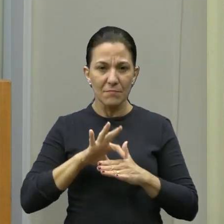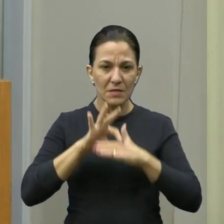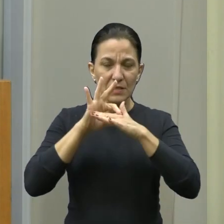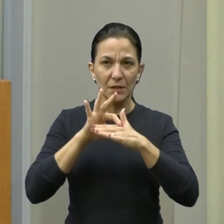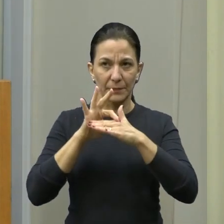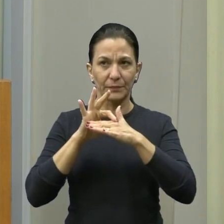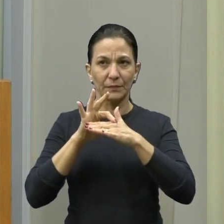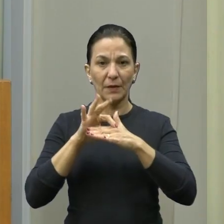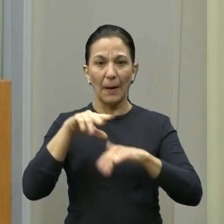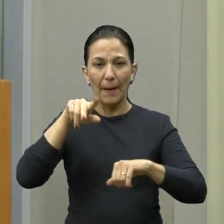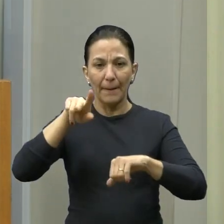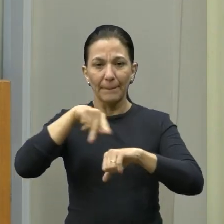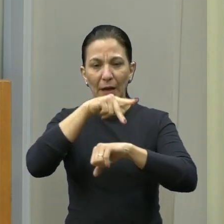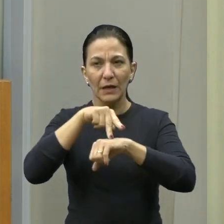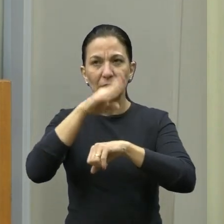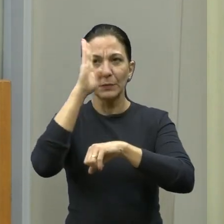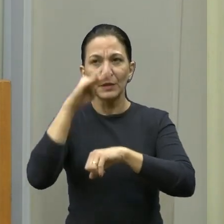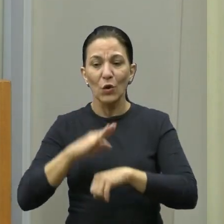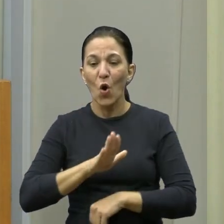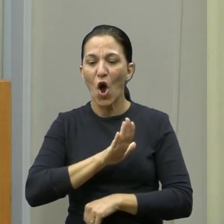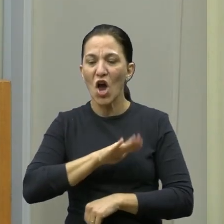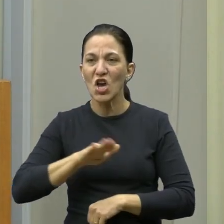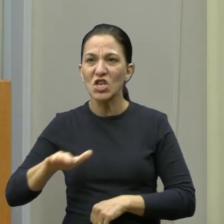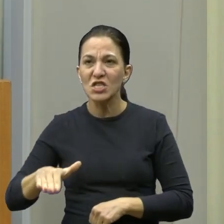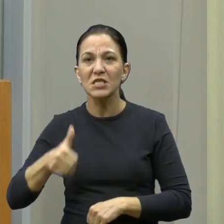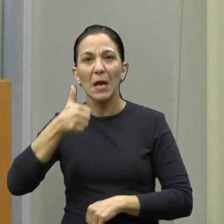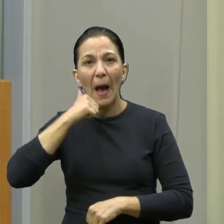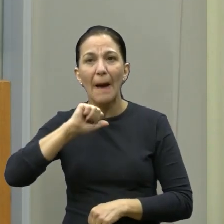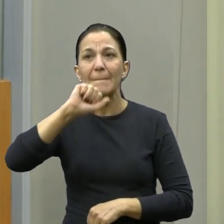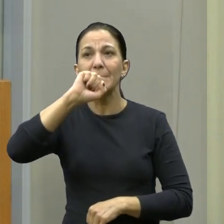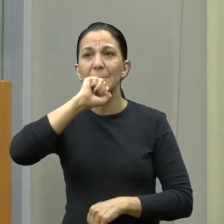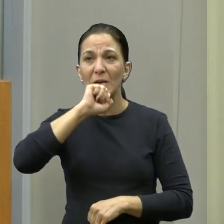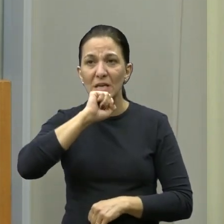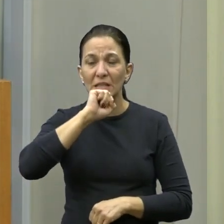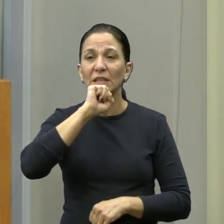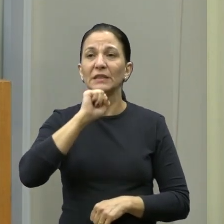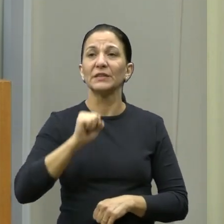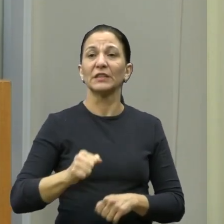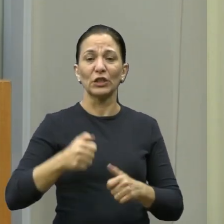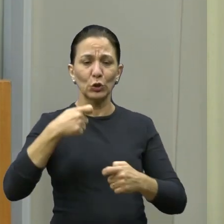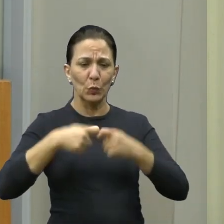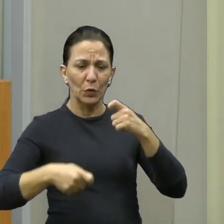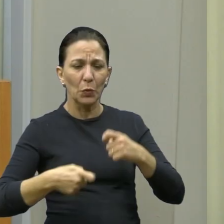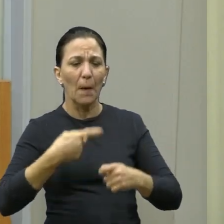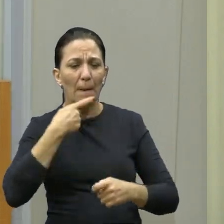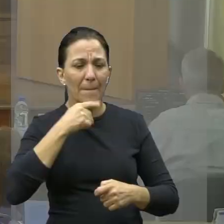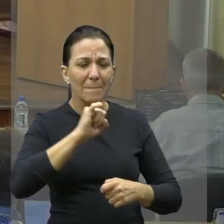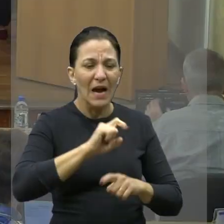apelo, Brasil. Criança não é mãe, estuprador não é pai.